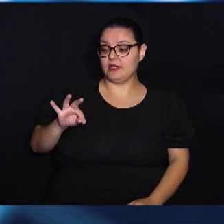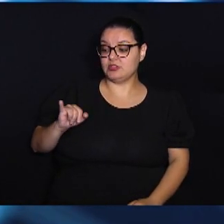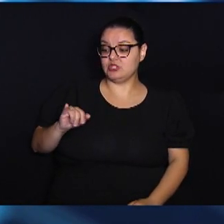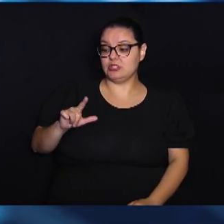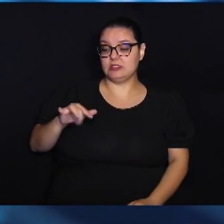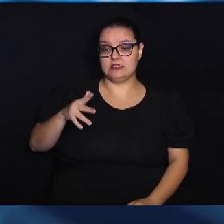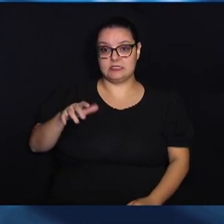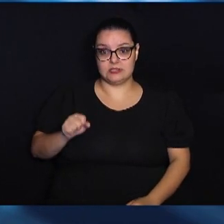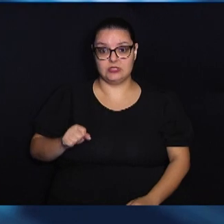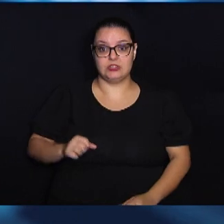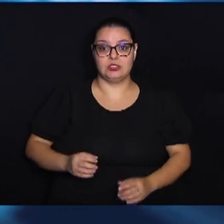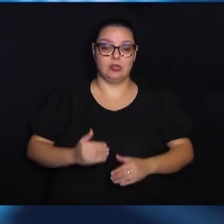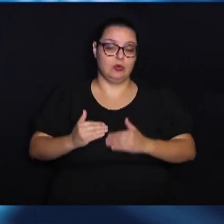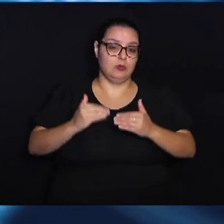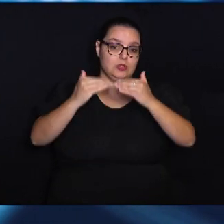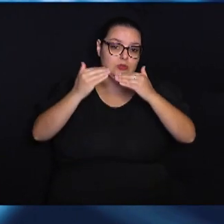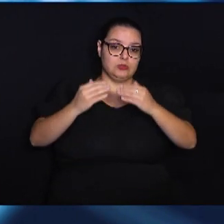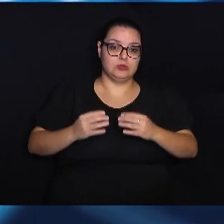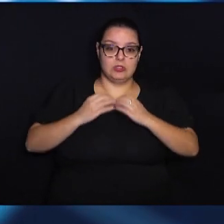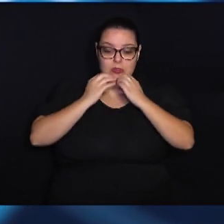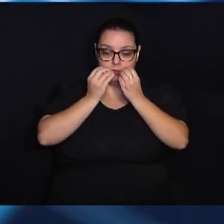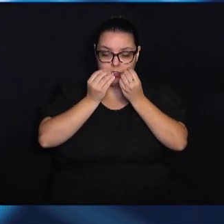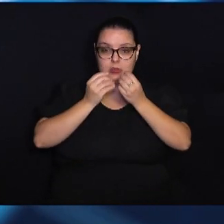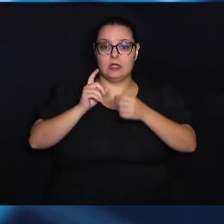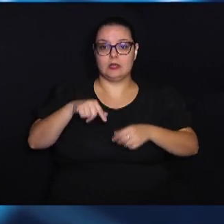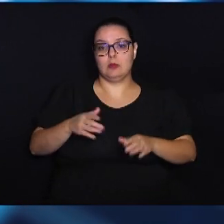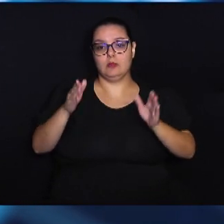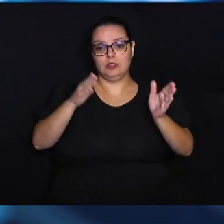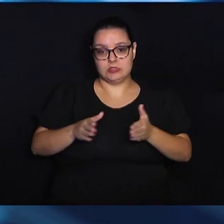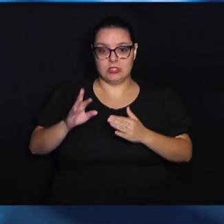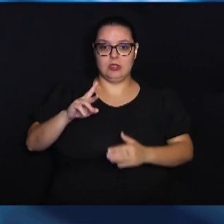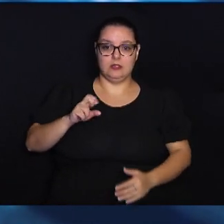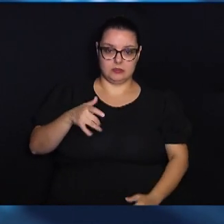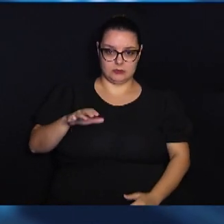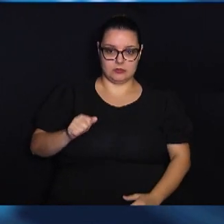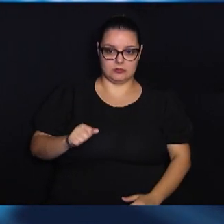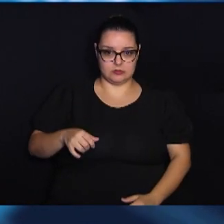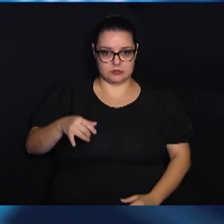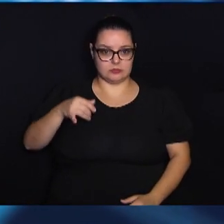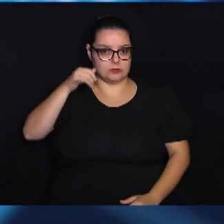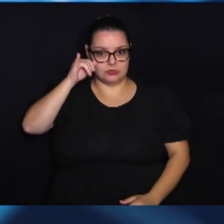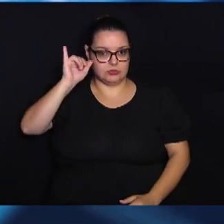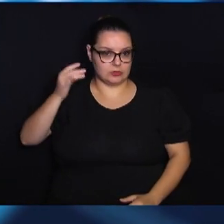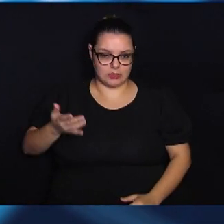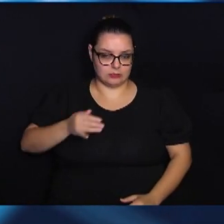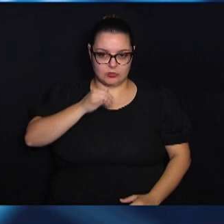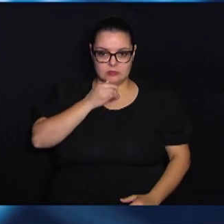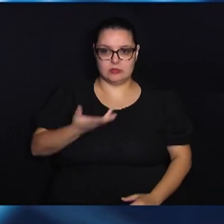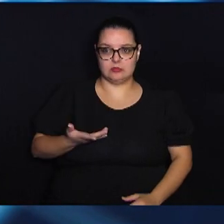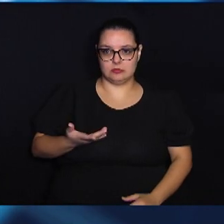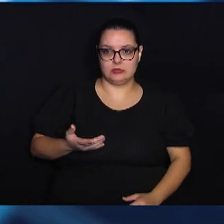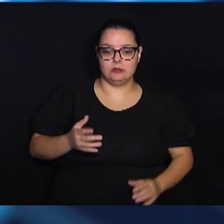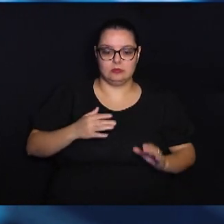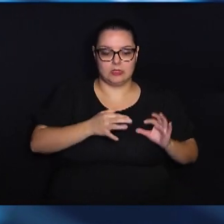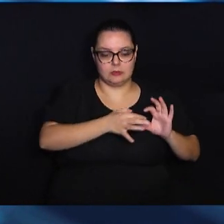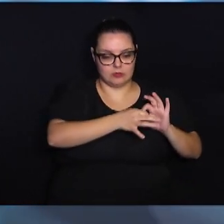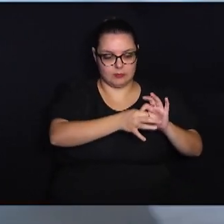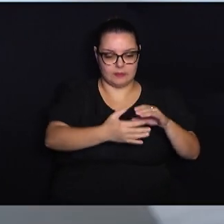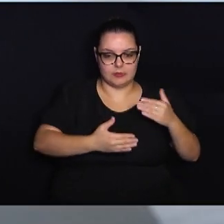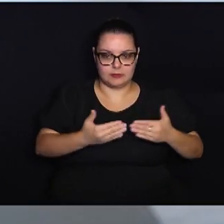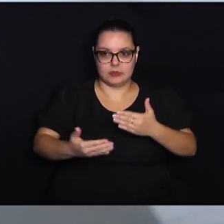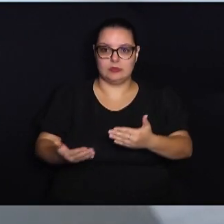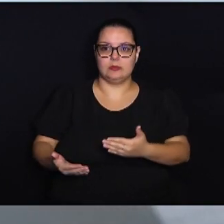trabalhadores, com relações de trabalho que sejam efetivamente dignas. Criado no final de 2019, o Cine Câmara foi